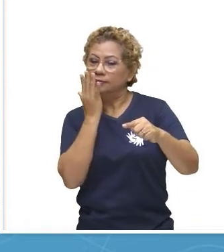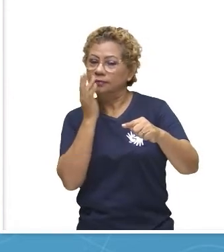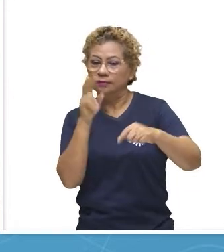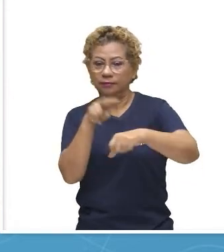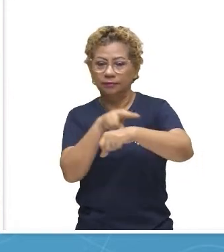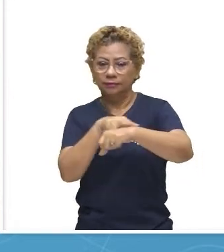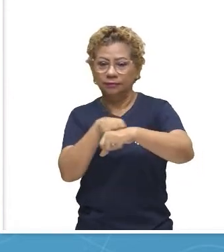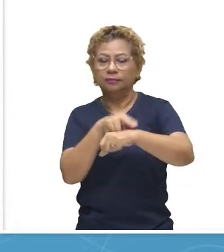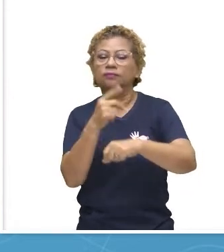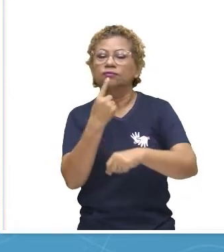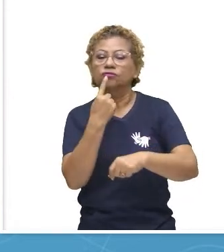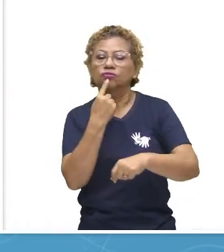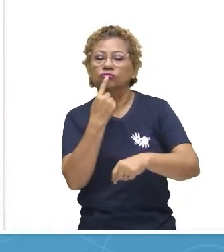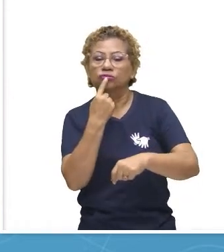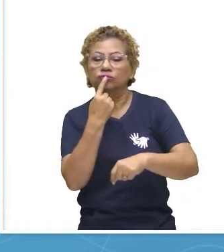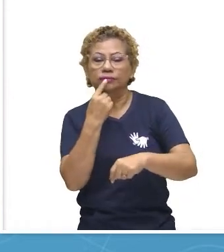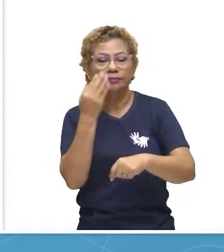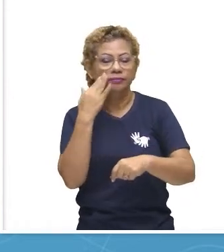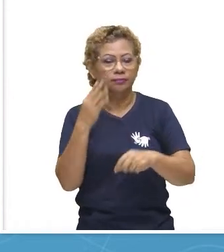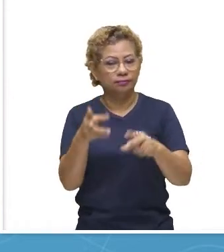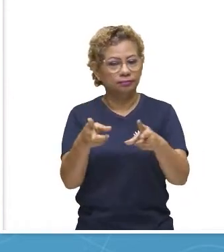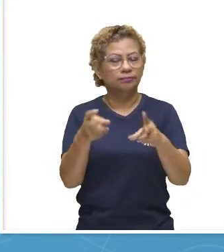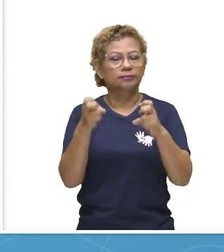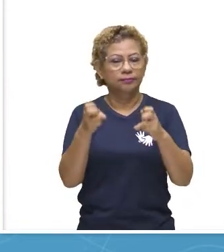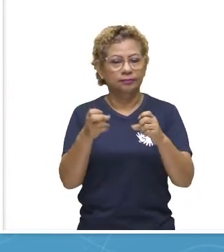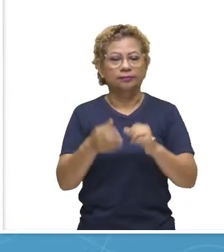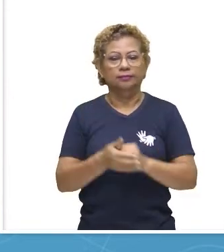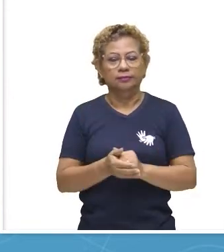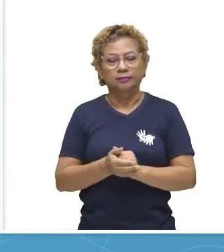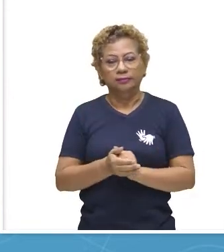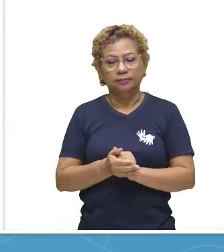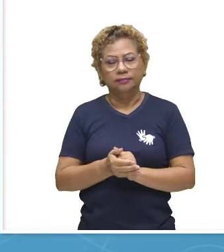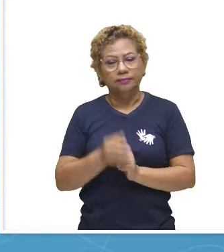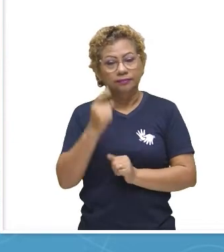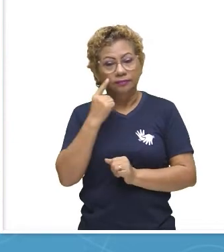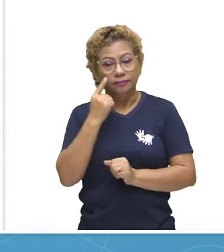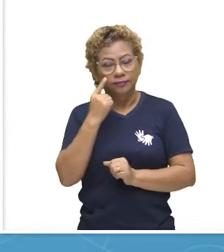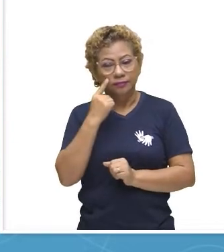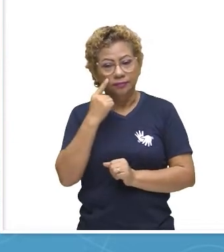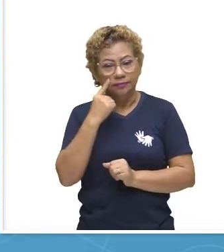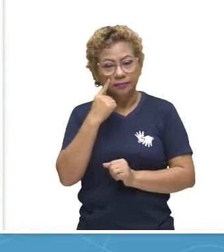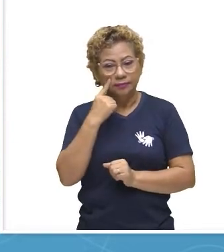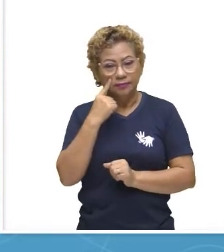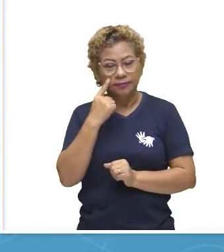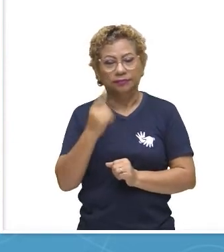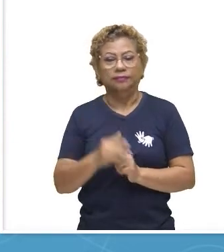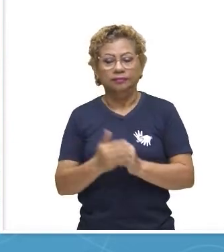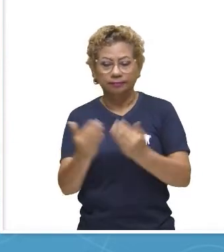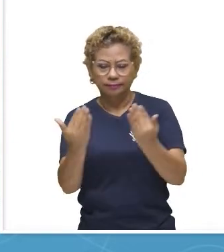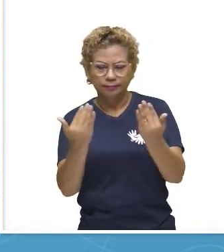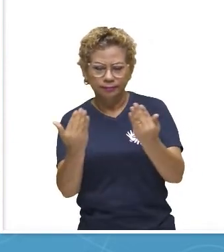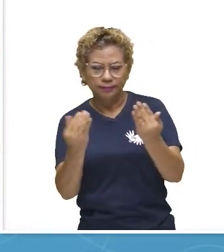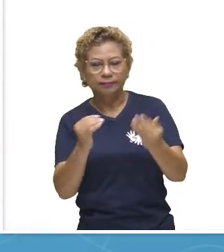Então, vejam só, mesmo lado de quê, né? Mesmo lado da reta